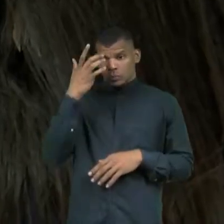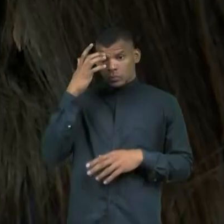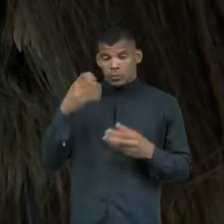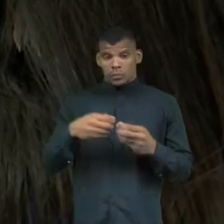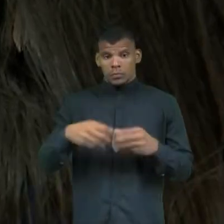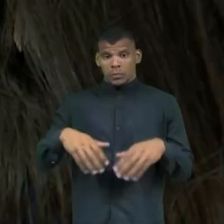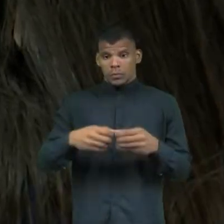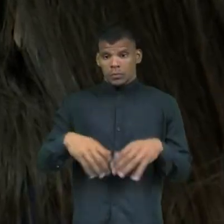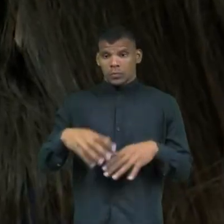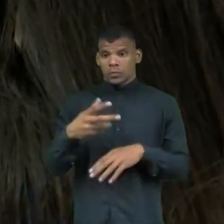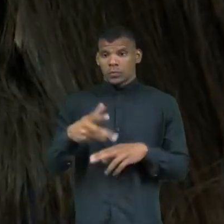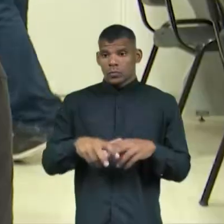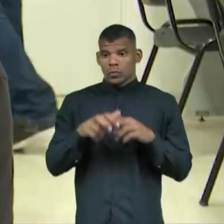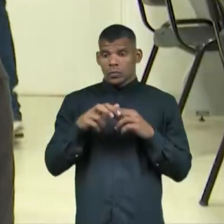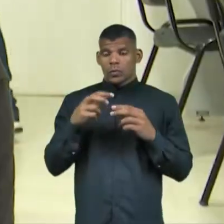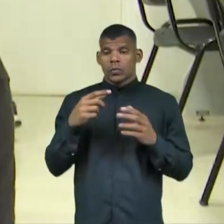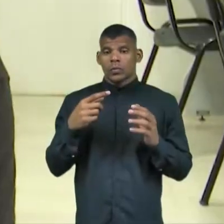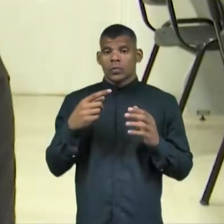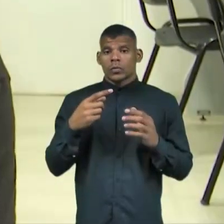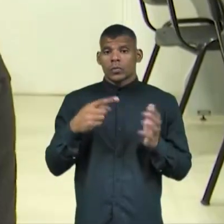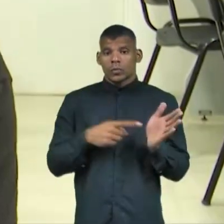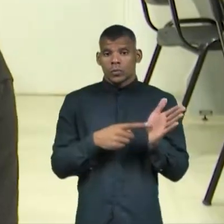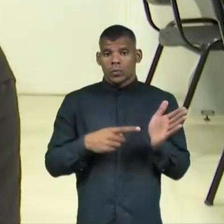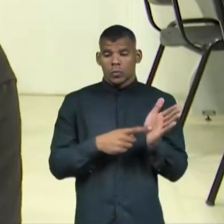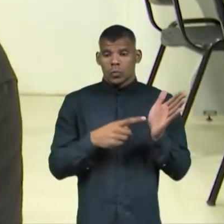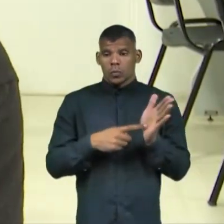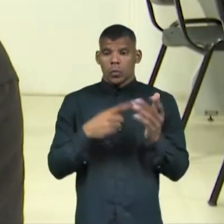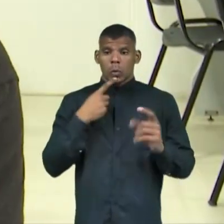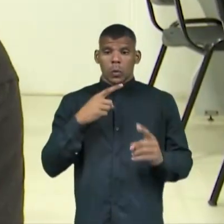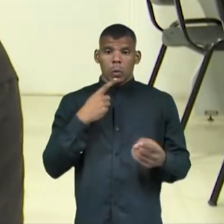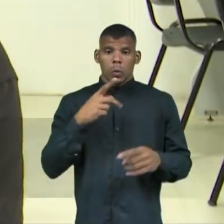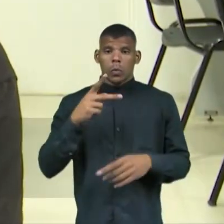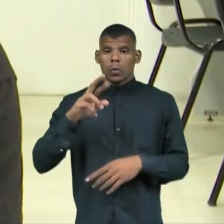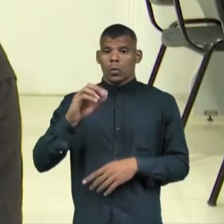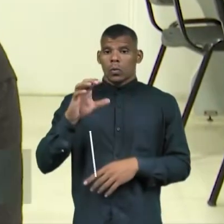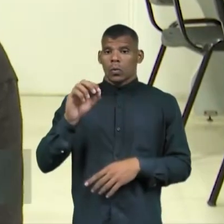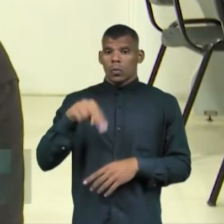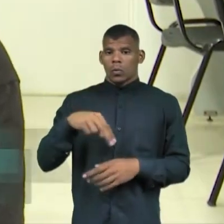veio fazer uma reclamação no PROCON. Eu fiz um empréstimo consignado